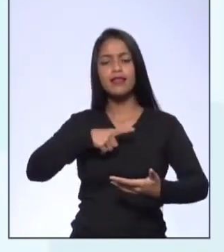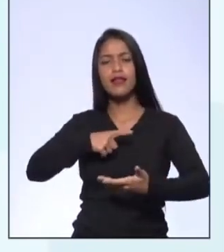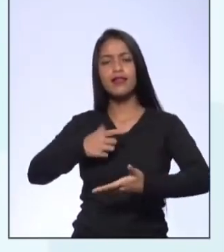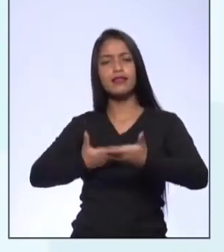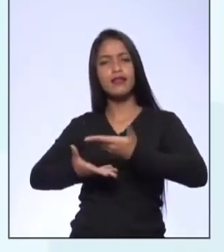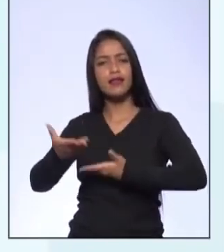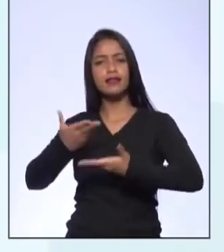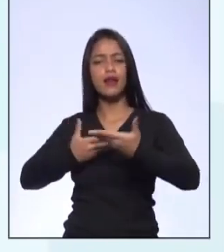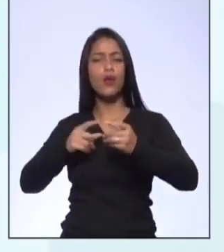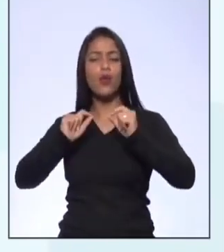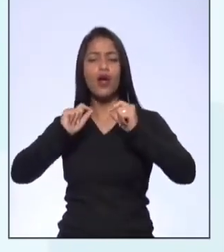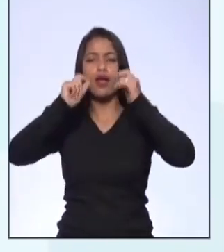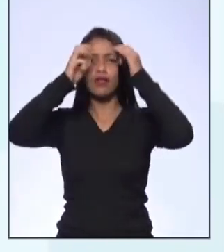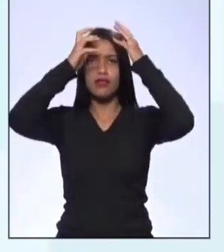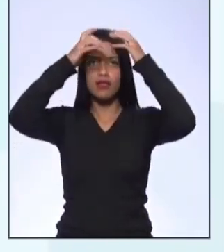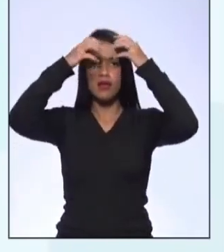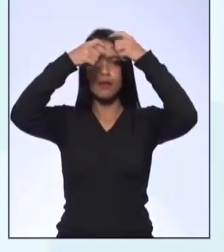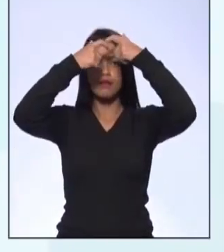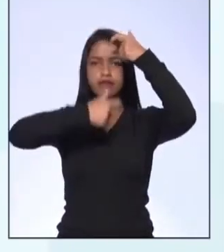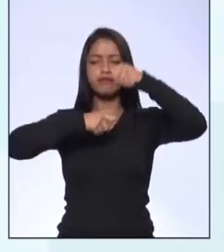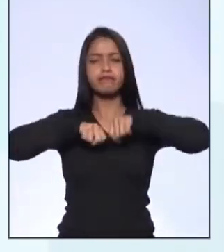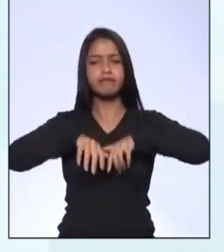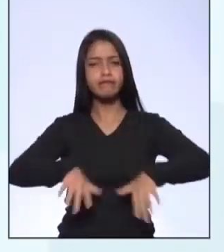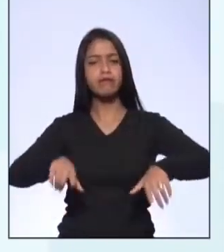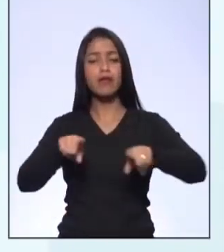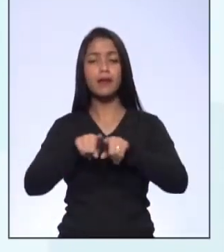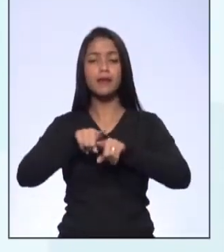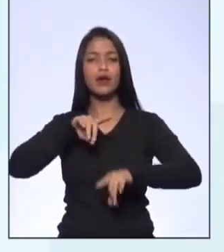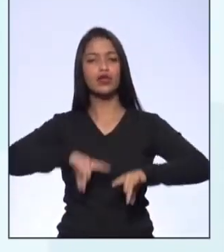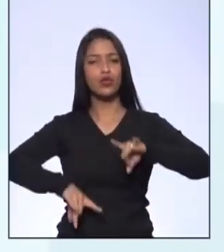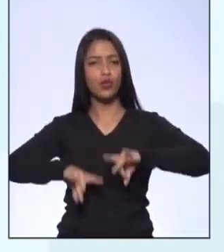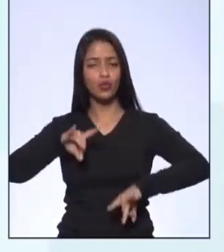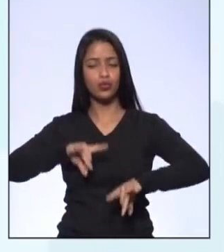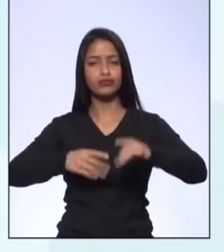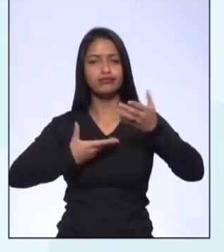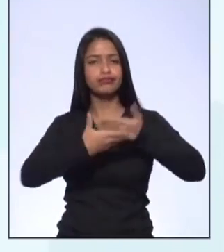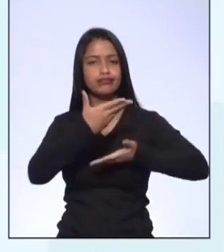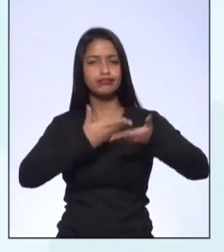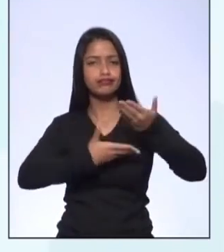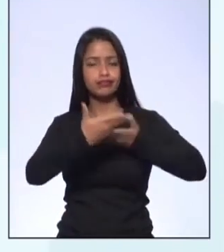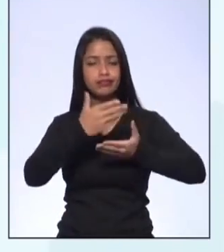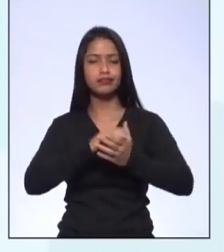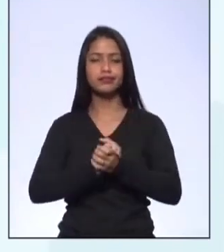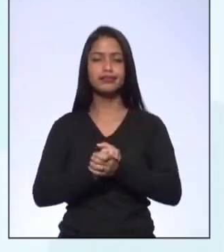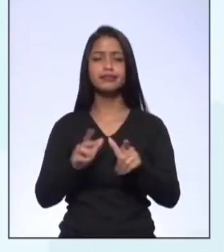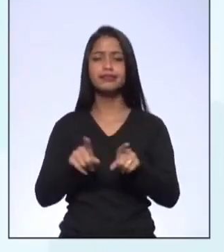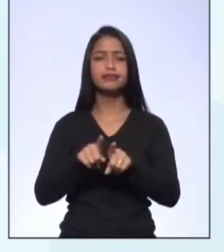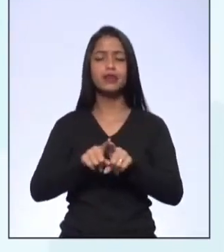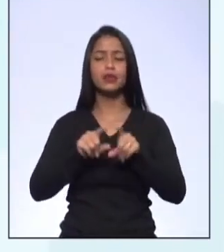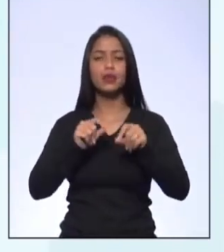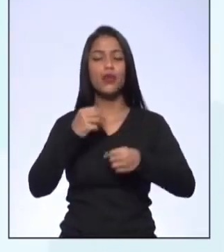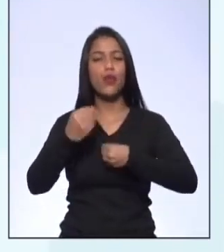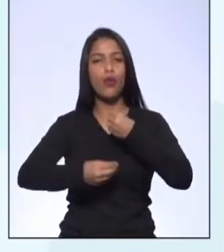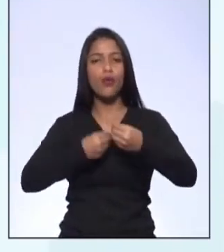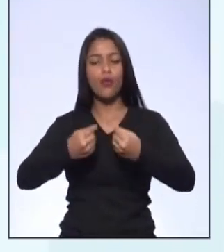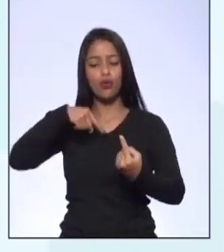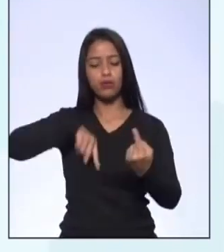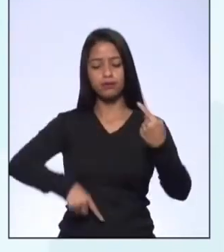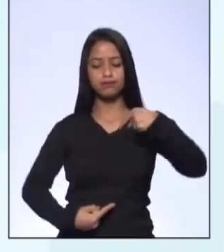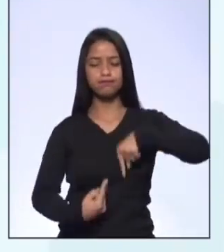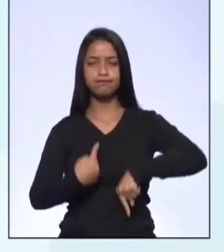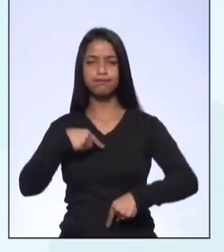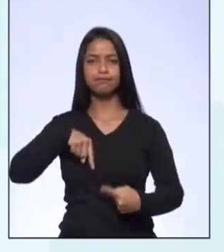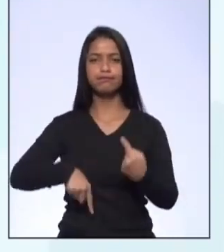sistema nervoso e o endócrino, bem como a manifestação no desenvolvimento do organismo humano,